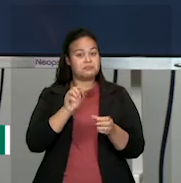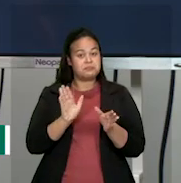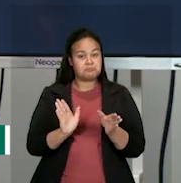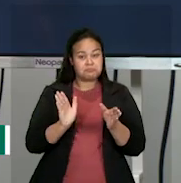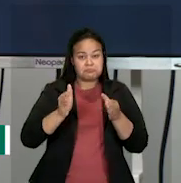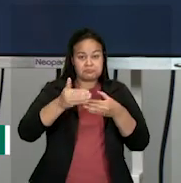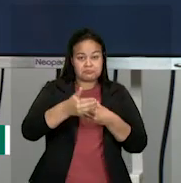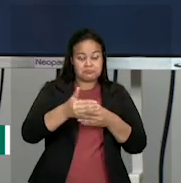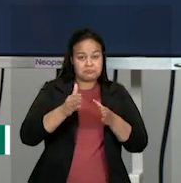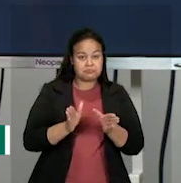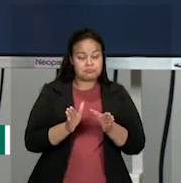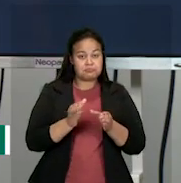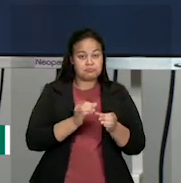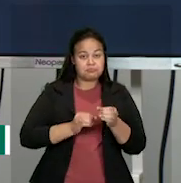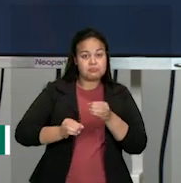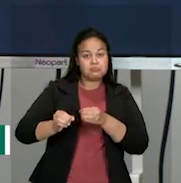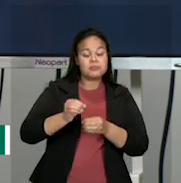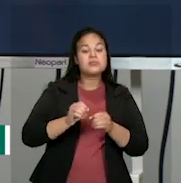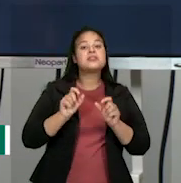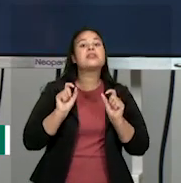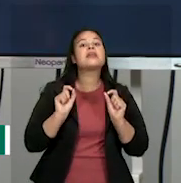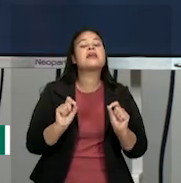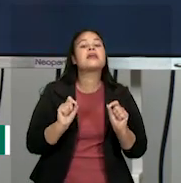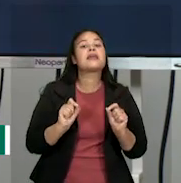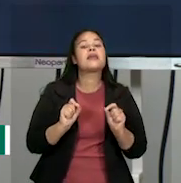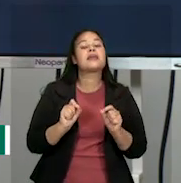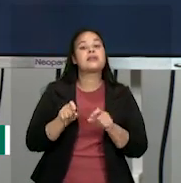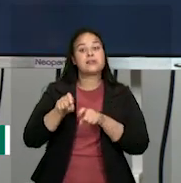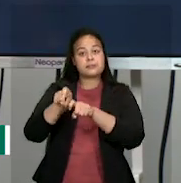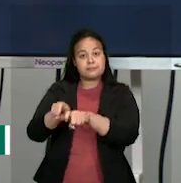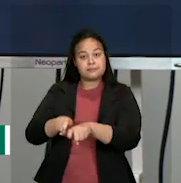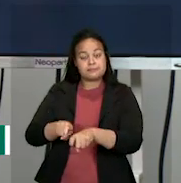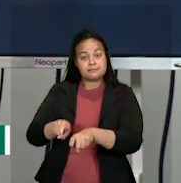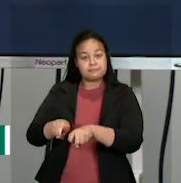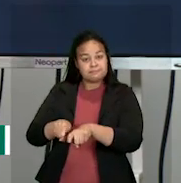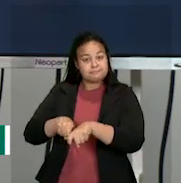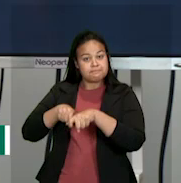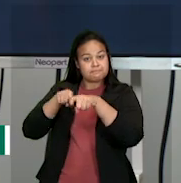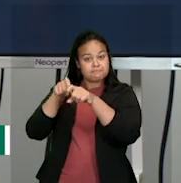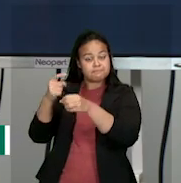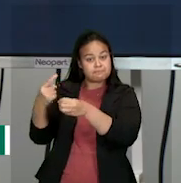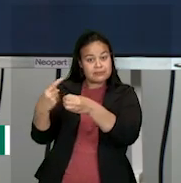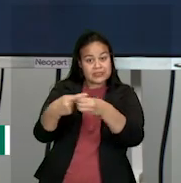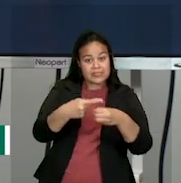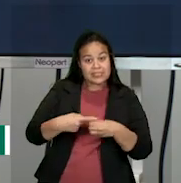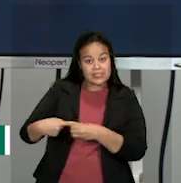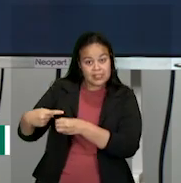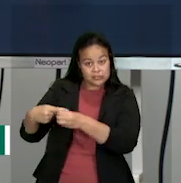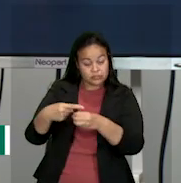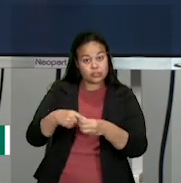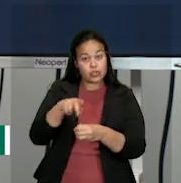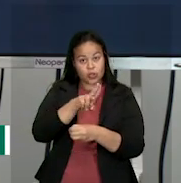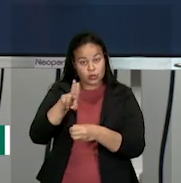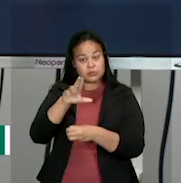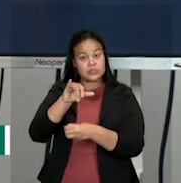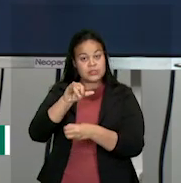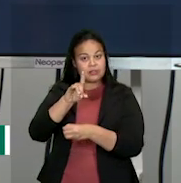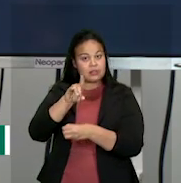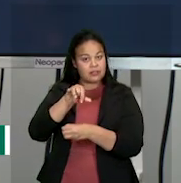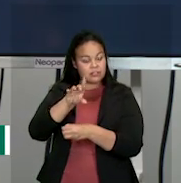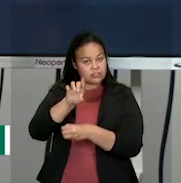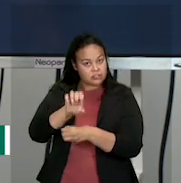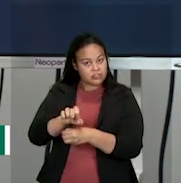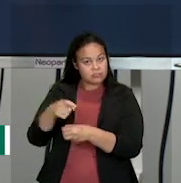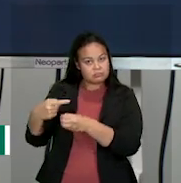limitada e envolver o centro urbano, que é a parte que a gente chama de cidade, onde a gente